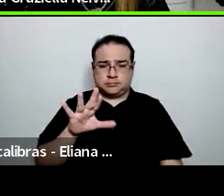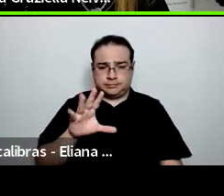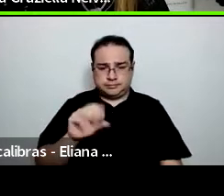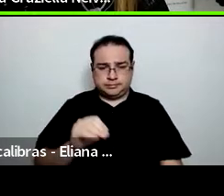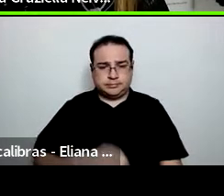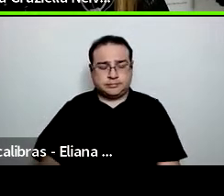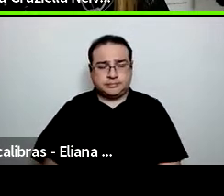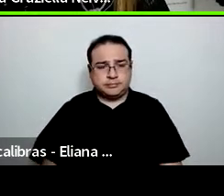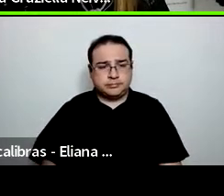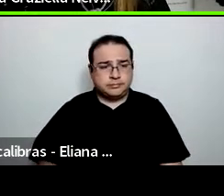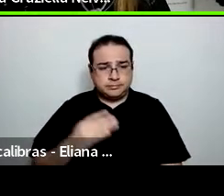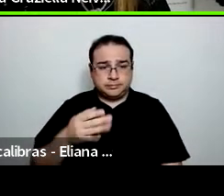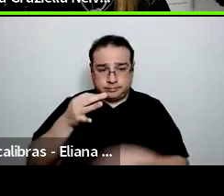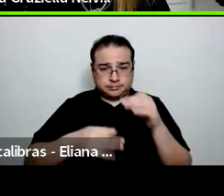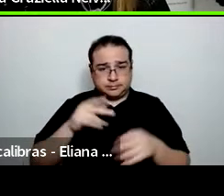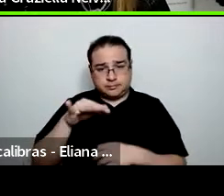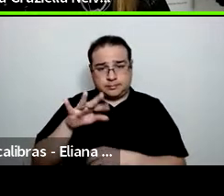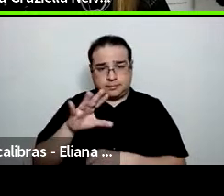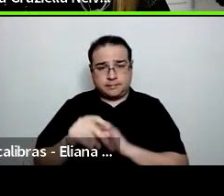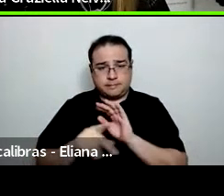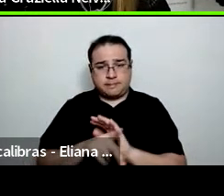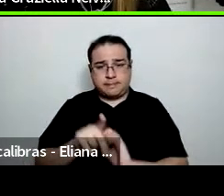não é